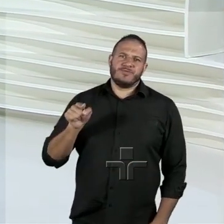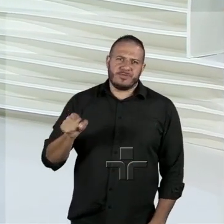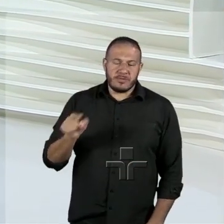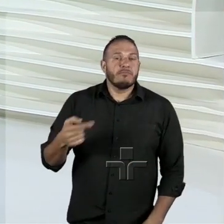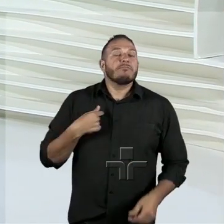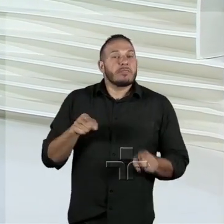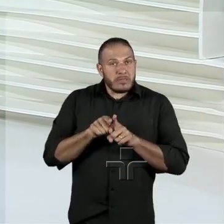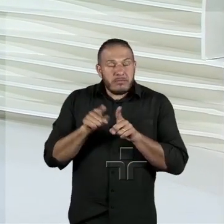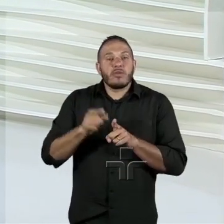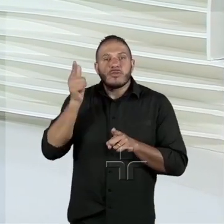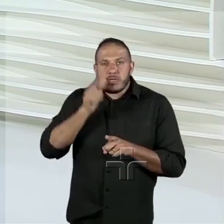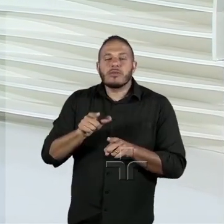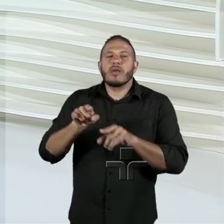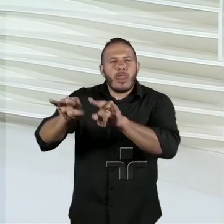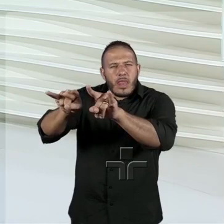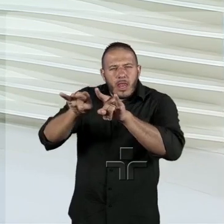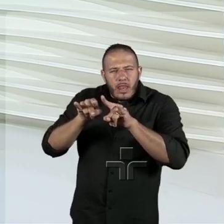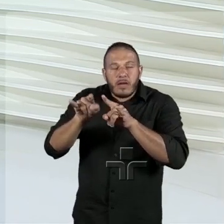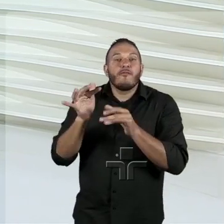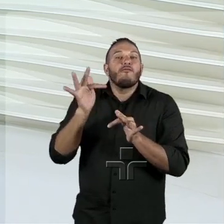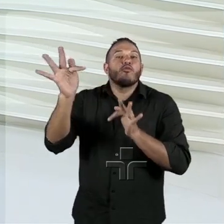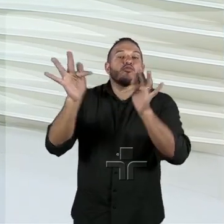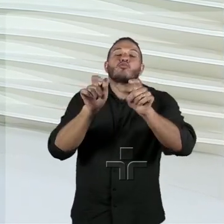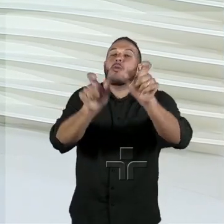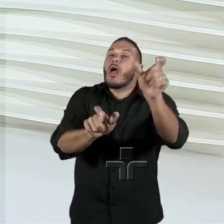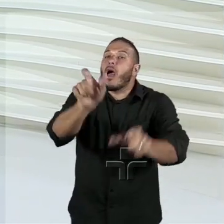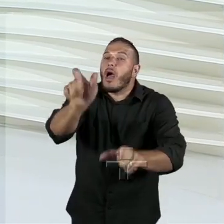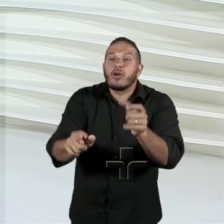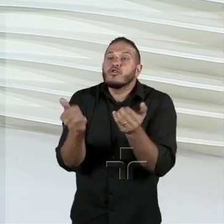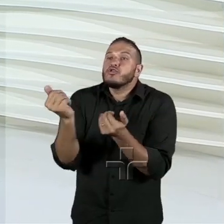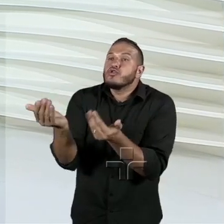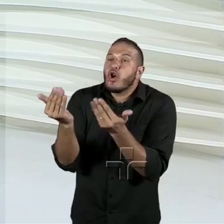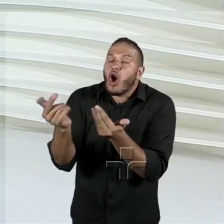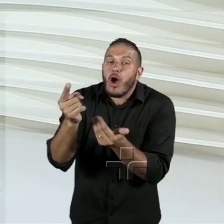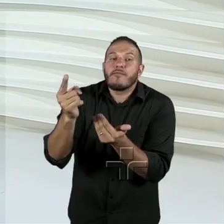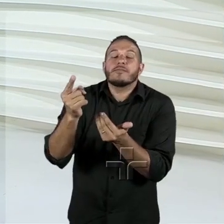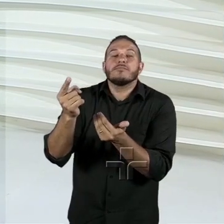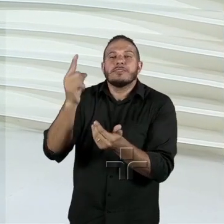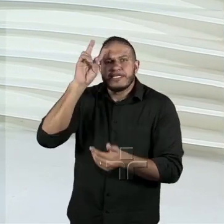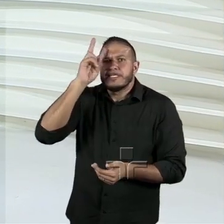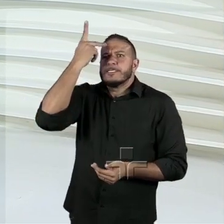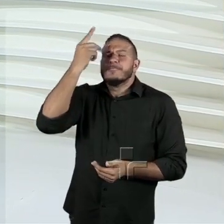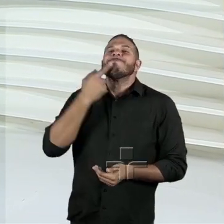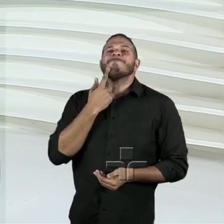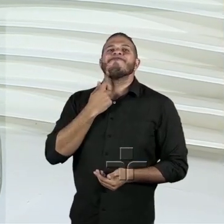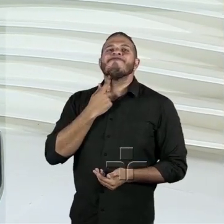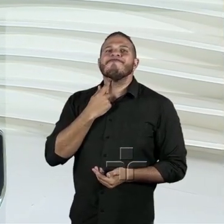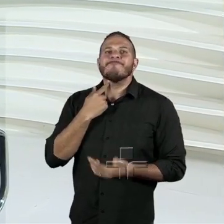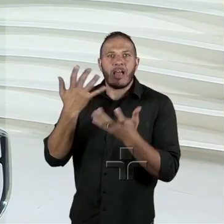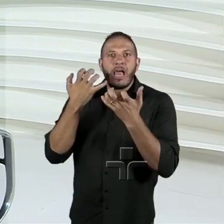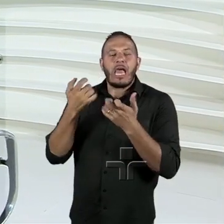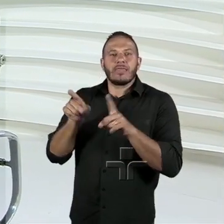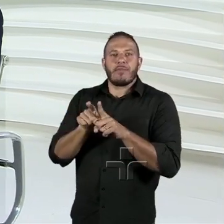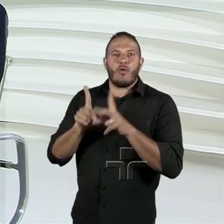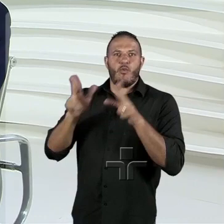inclusive para ajudar a atrair os jovens e futuros professores cada vez mais. Eu acho que, primeiro, a gente cada vez mais